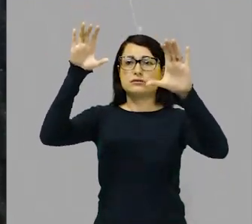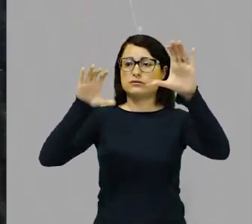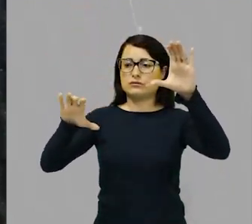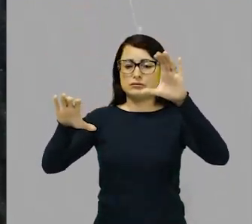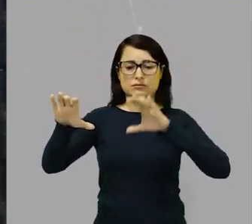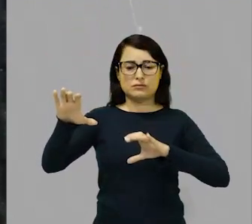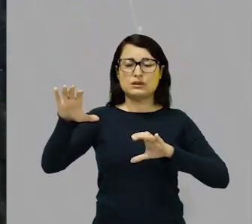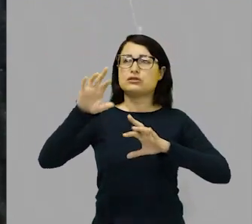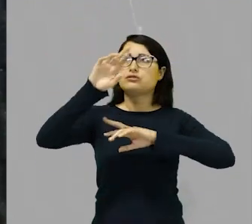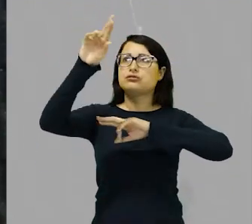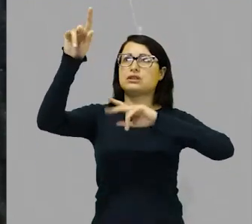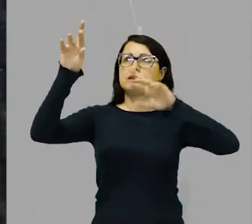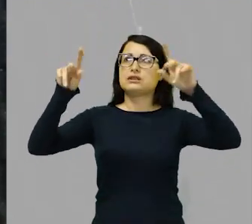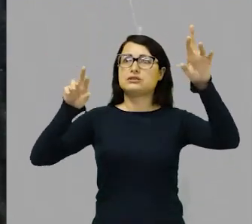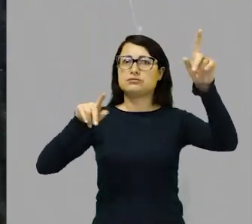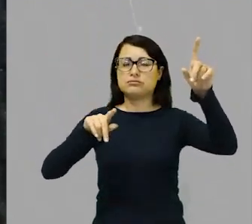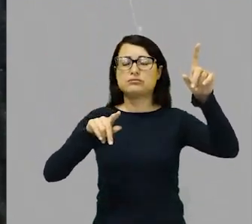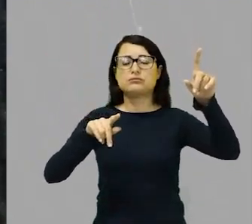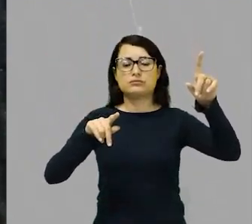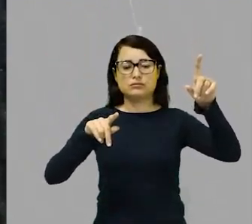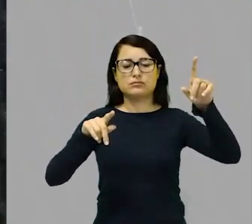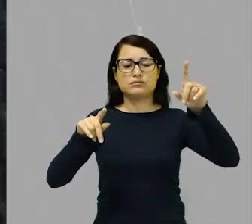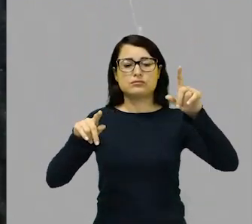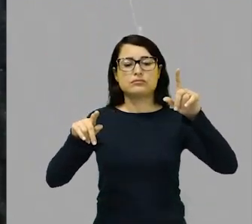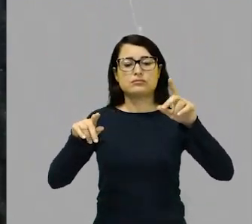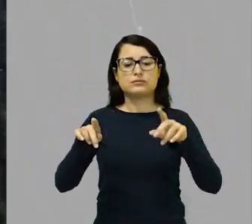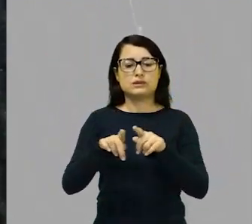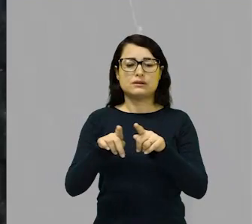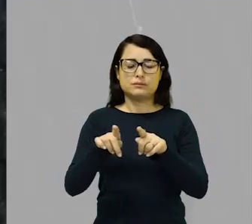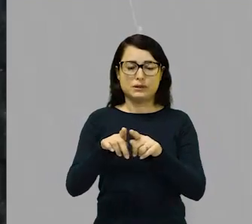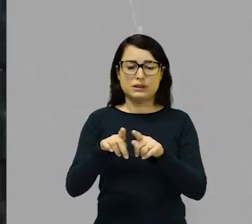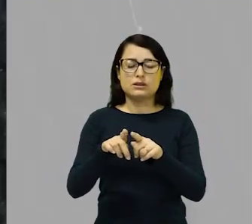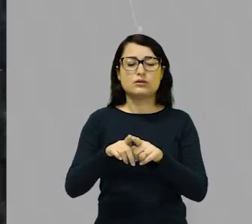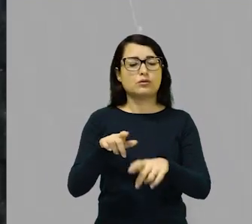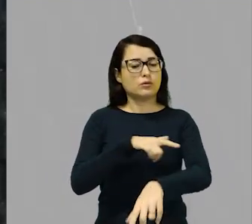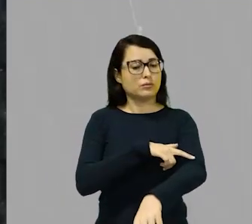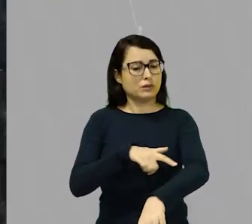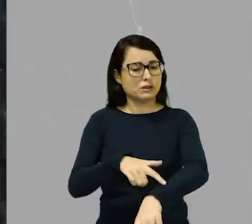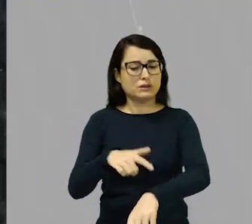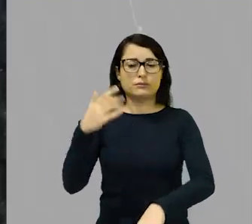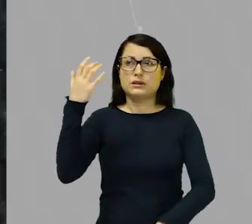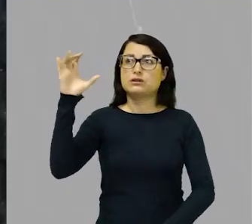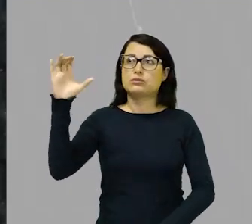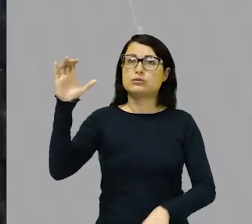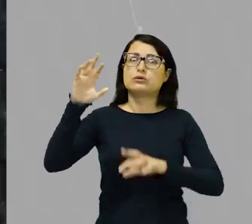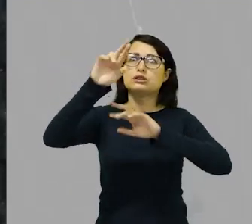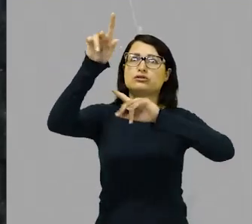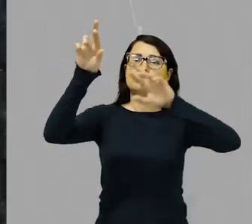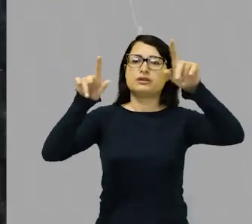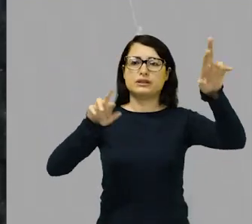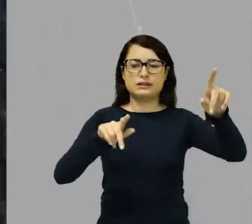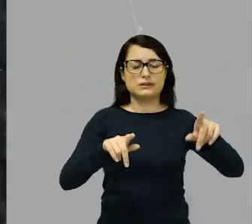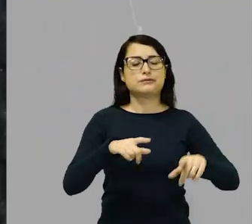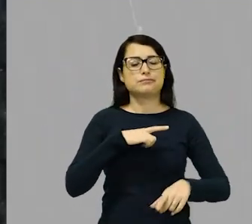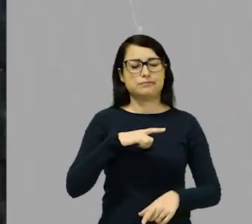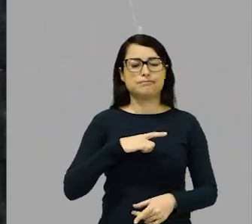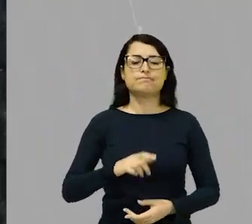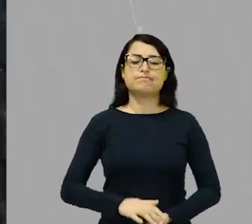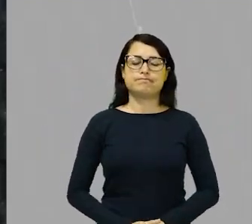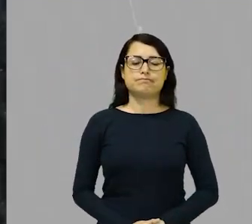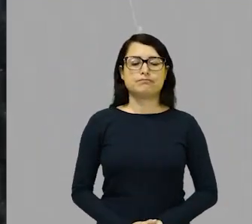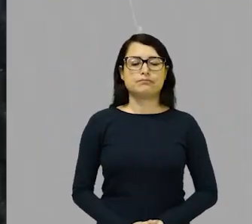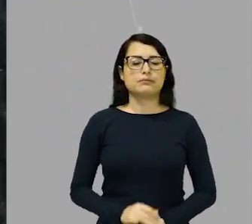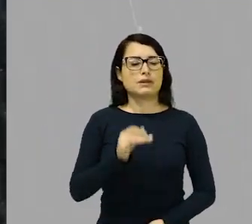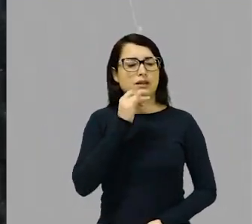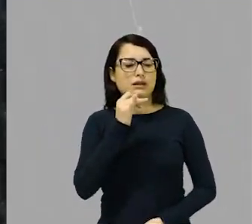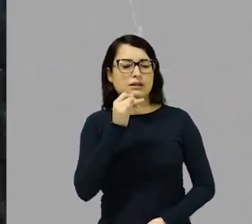ocupadas de maneiras diferentes, o que nos leva também a padrões de comportamento, de cultura que são diferentes, certo? Então, por